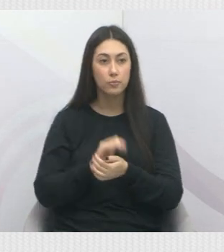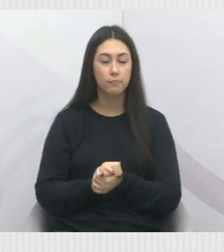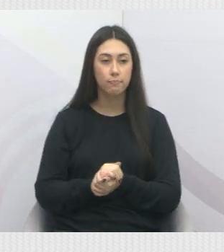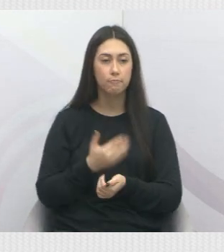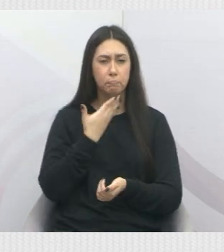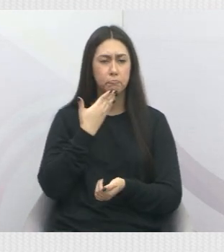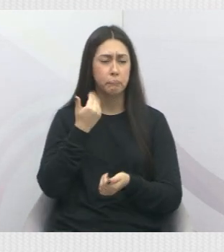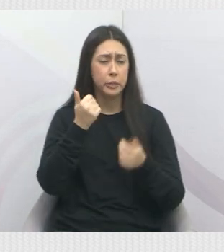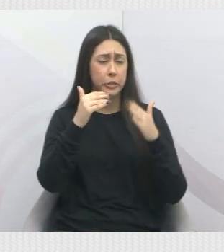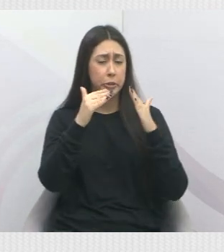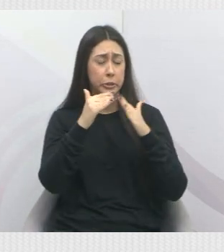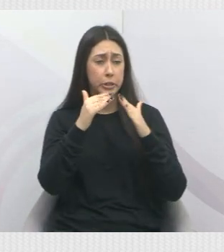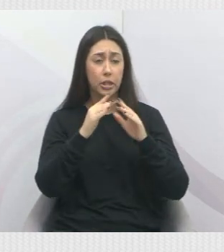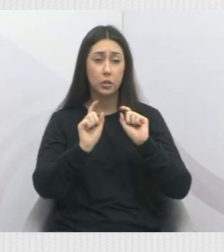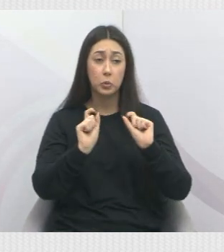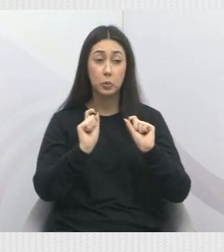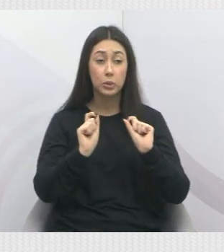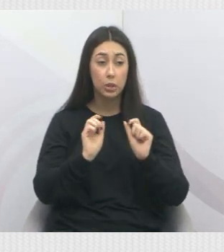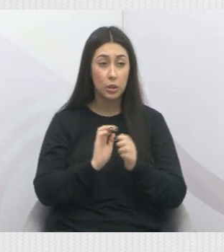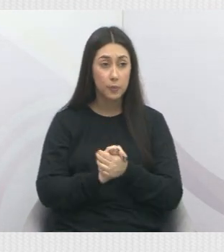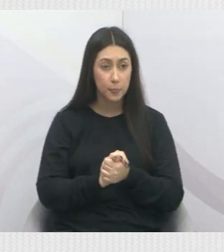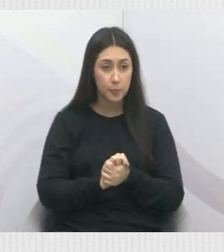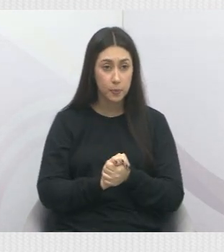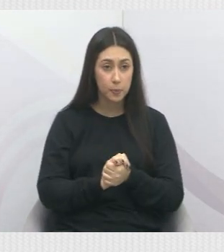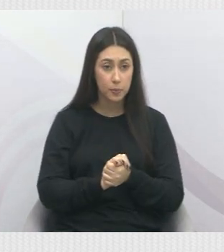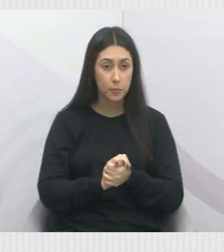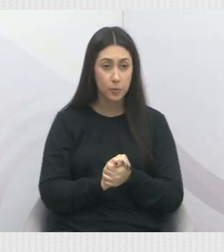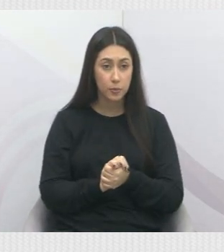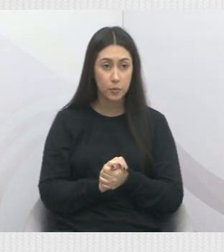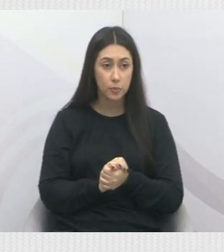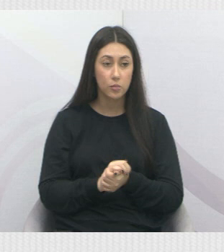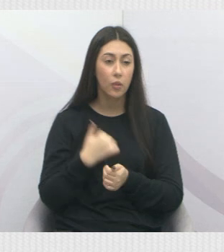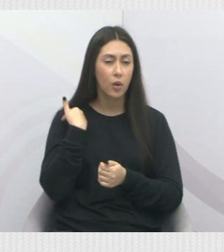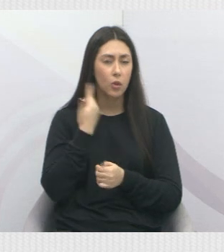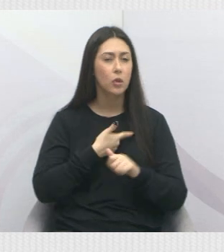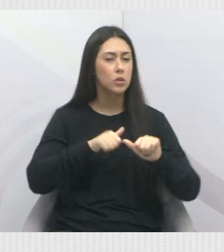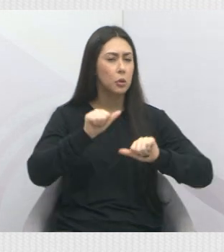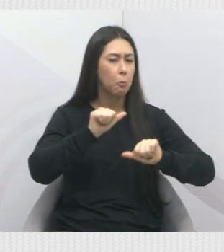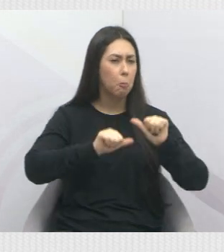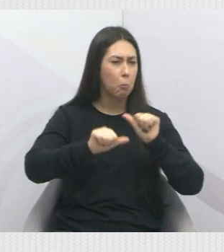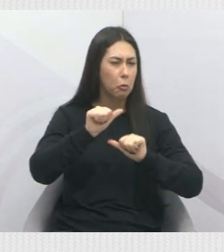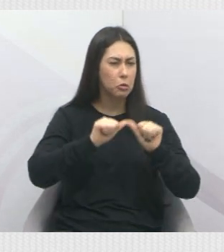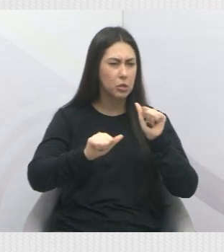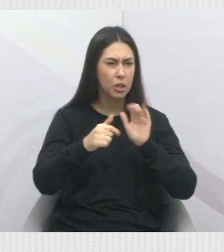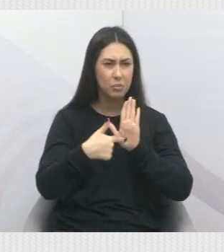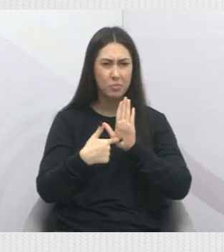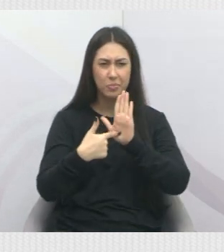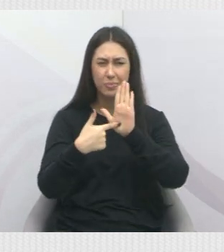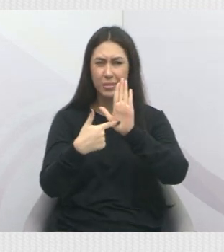casa, então a produção do Melhor em Casa, a gente modificou um pouco a apresentação da produtividade do Melhor em